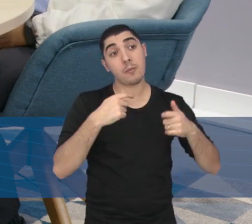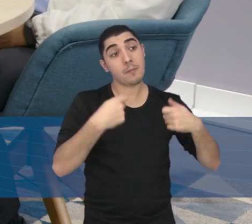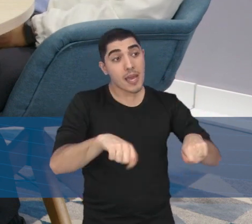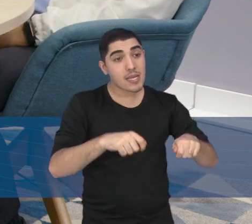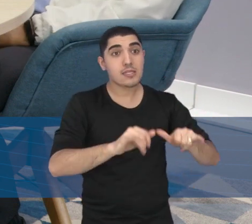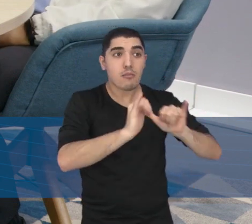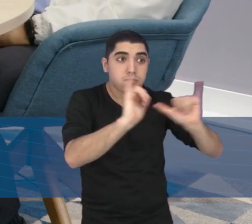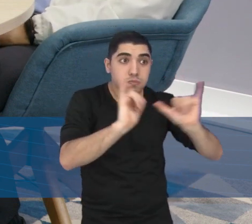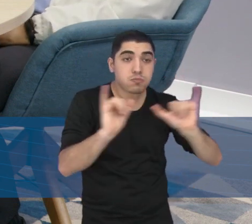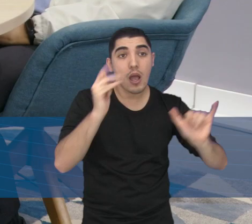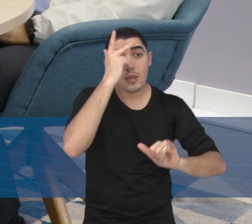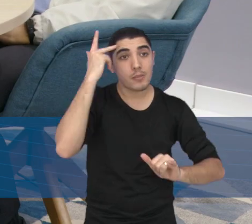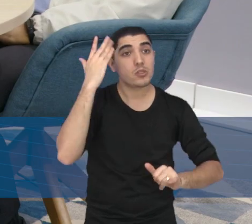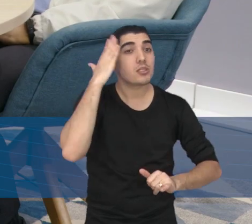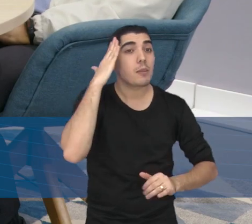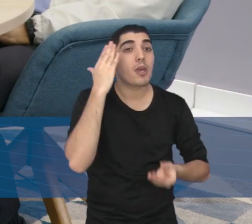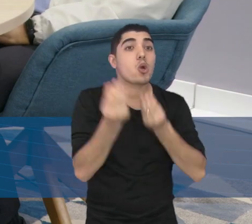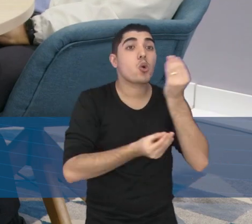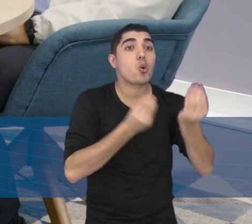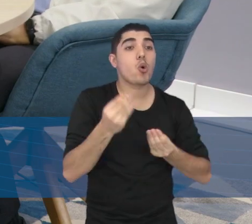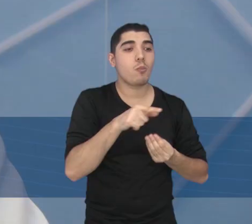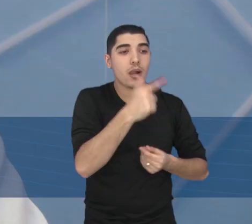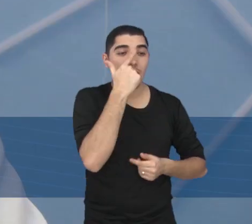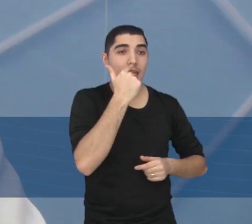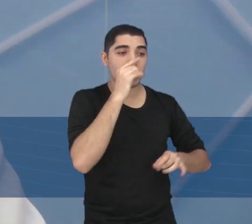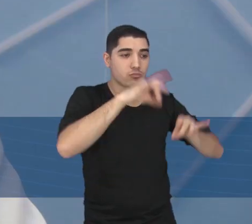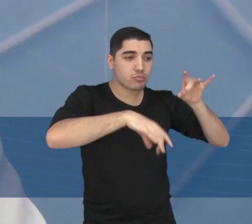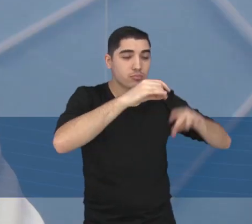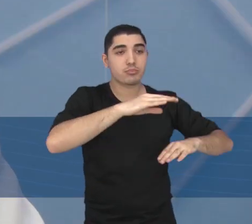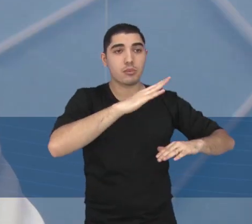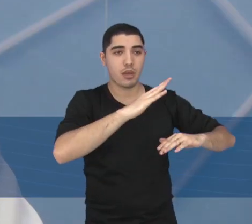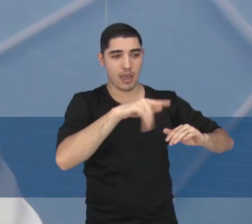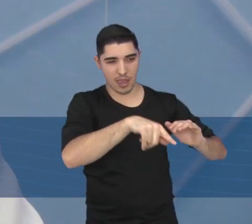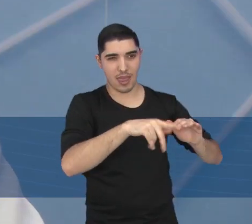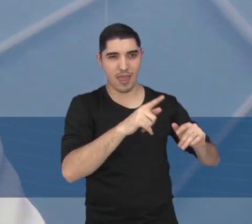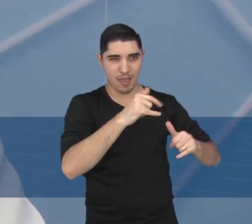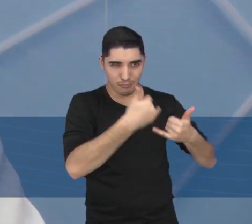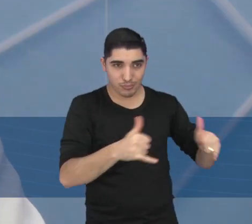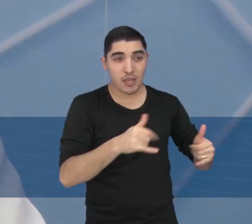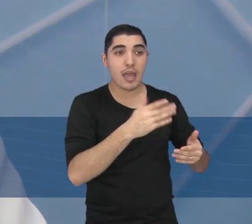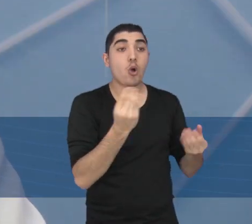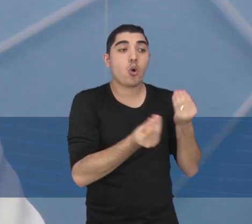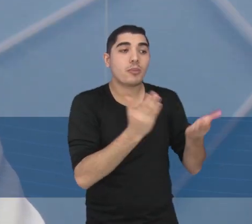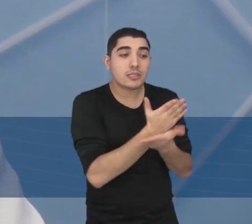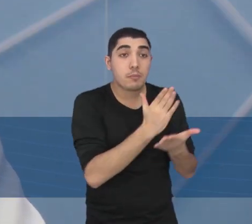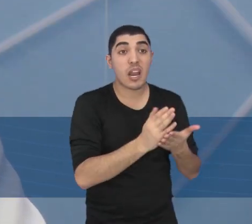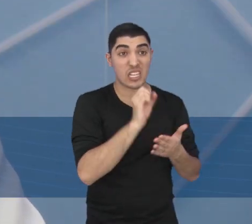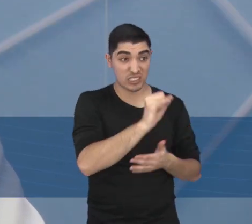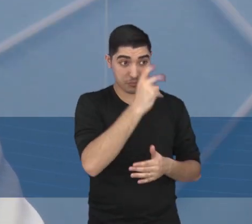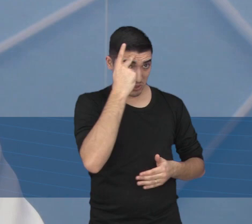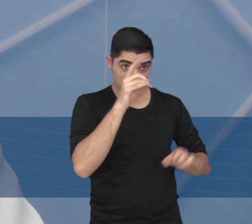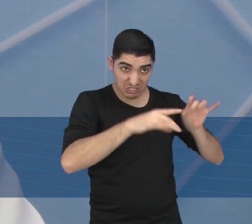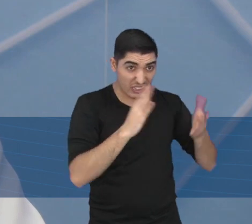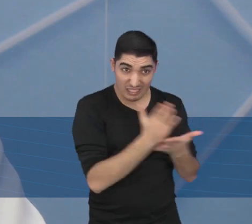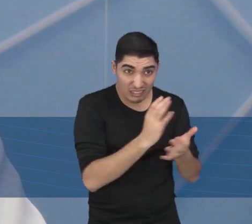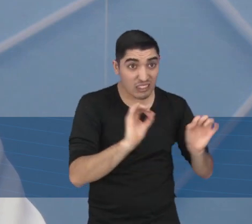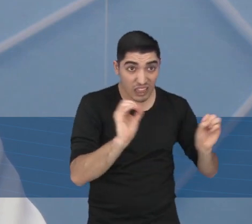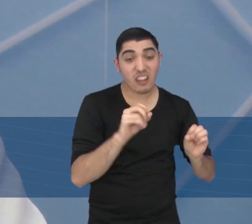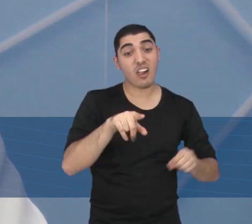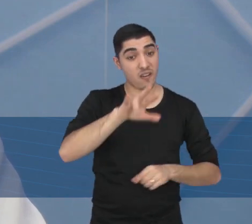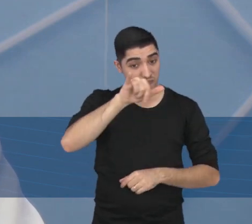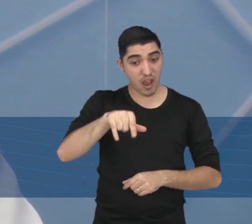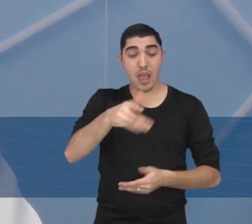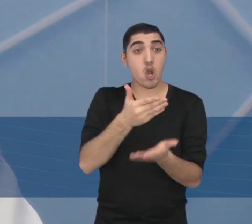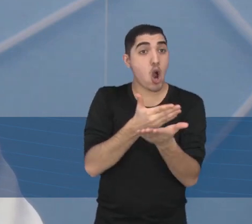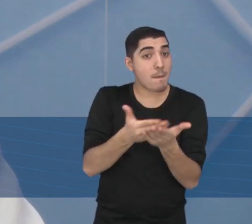de onde extrair materiais para produzir todos esses outros eletrônicos que a gente vai querer consumir depois. A gente tem alguns estudos também que mostram que